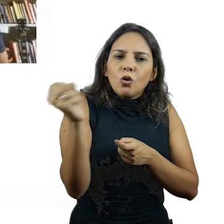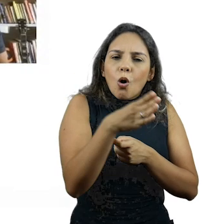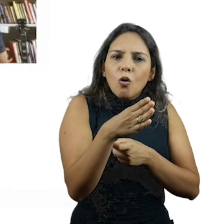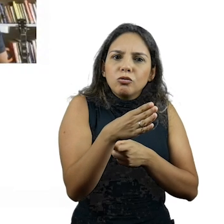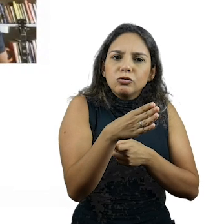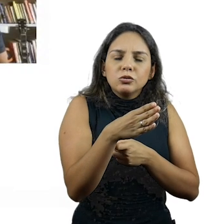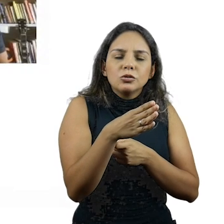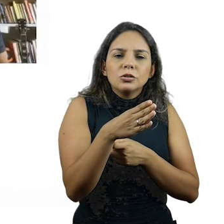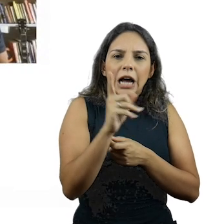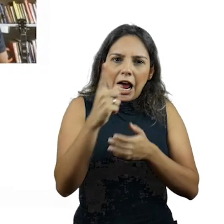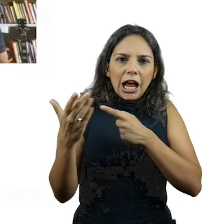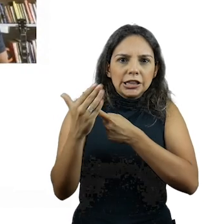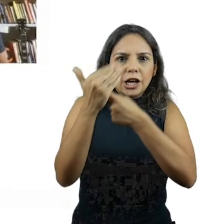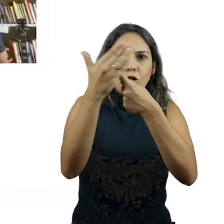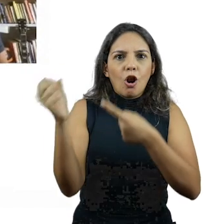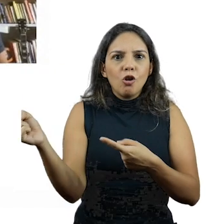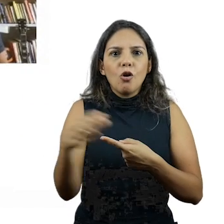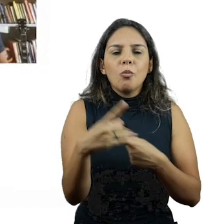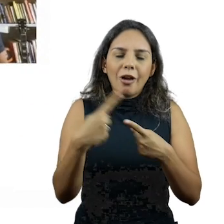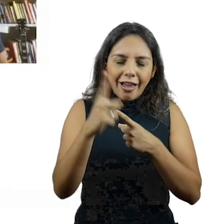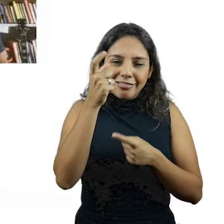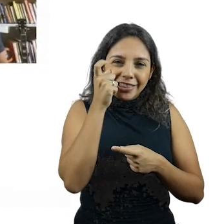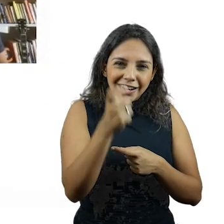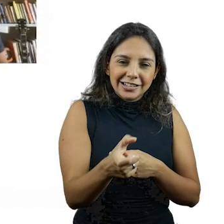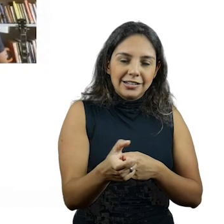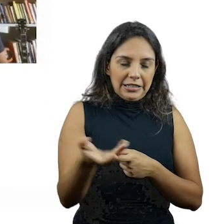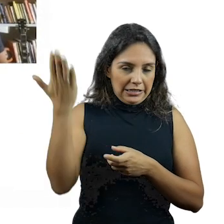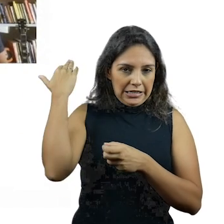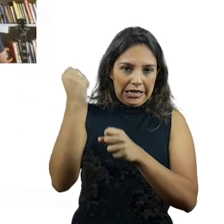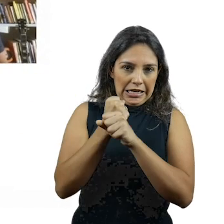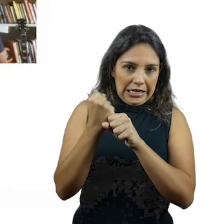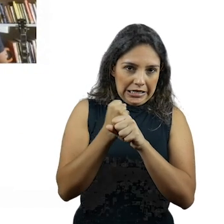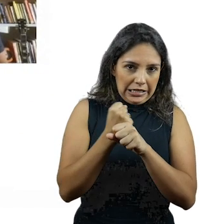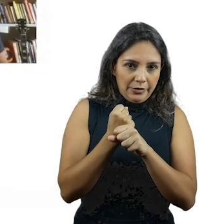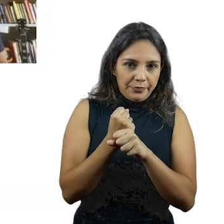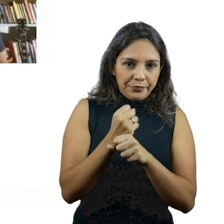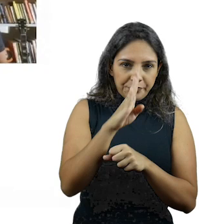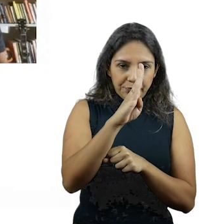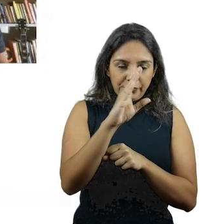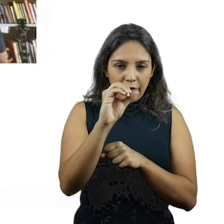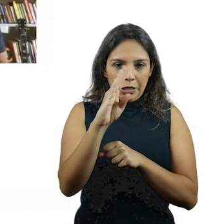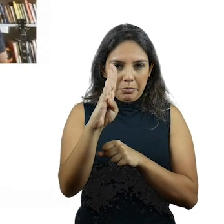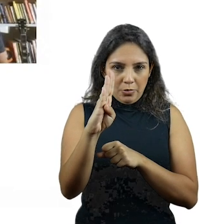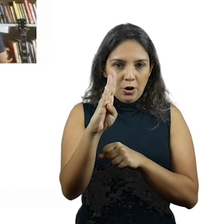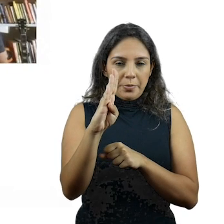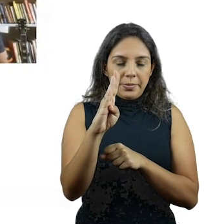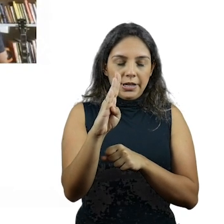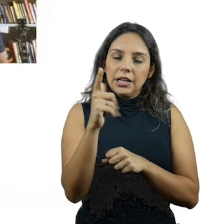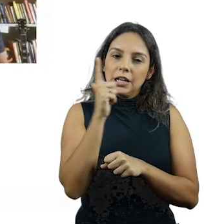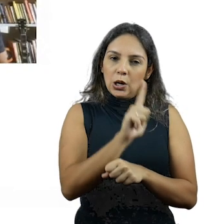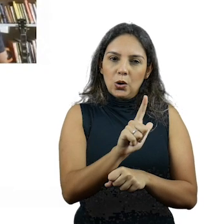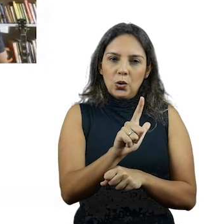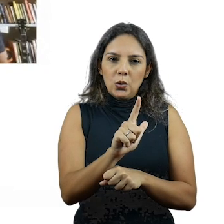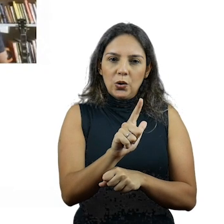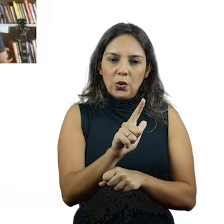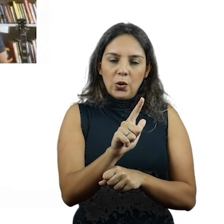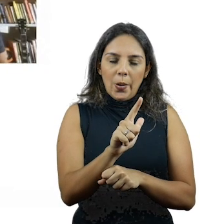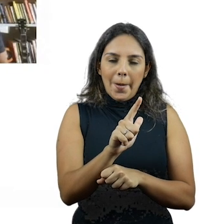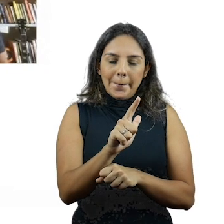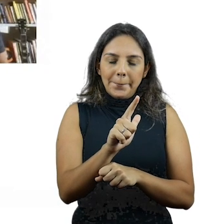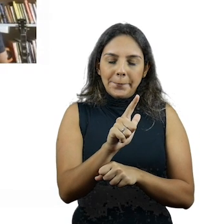Porque é interessante que alguns anos atrás o Bob Dylan ganhou o Prêmio Nobel de Literatura, né, e o Dylan é um